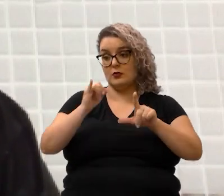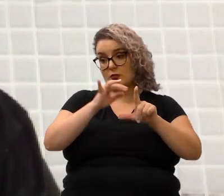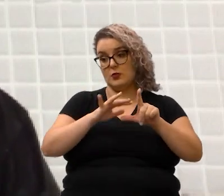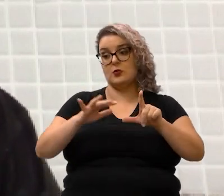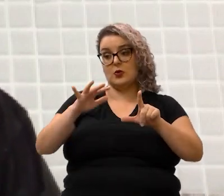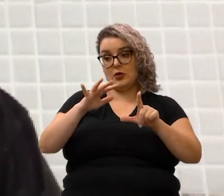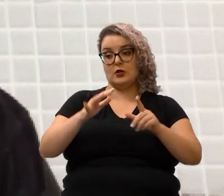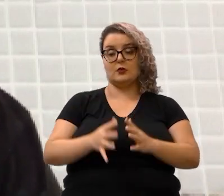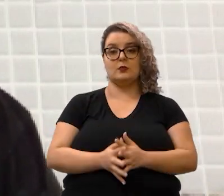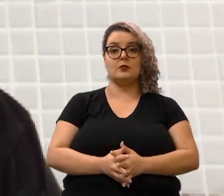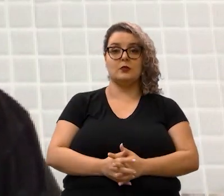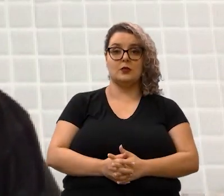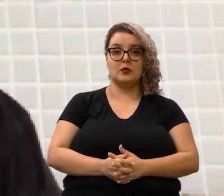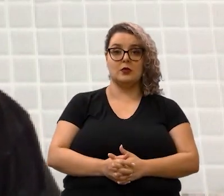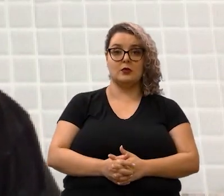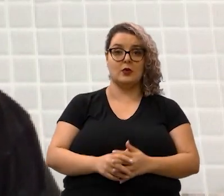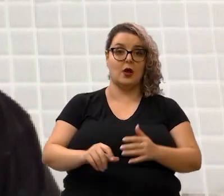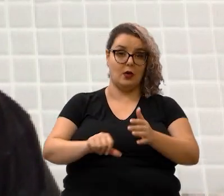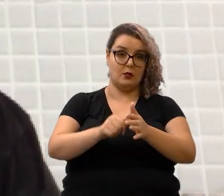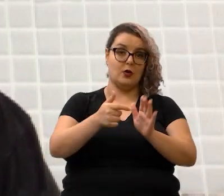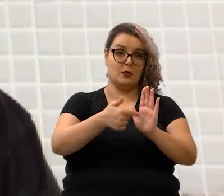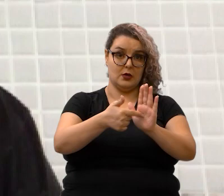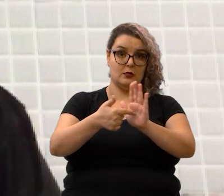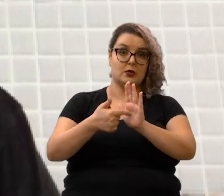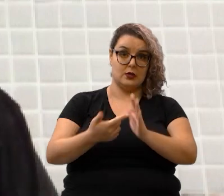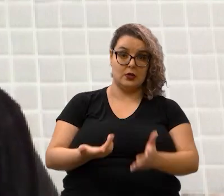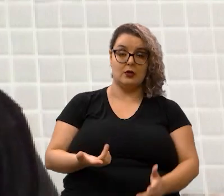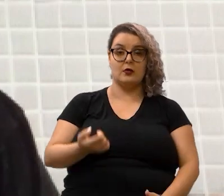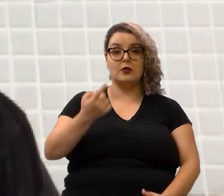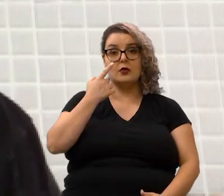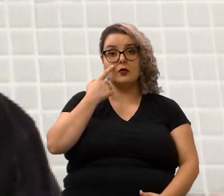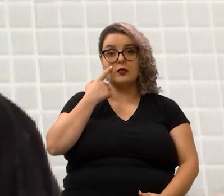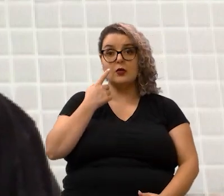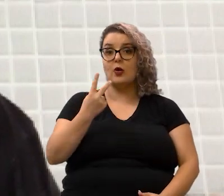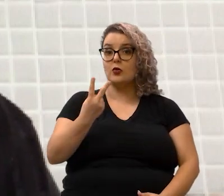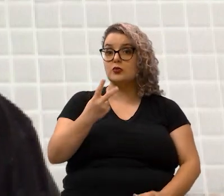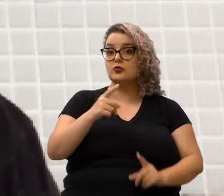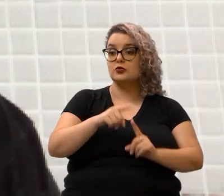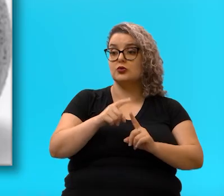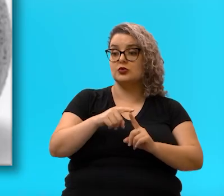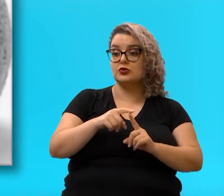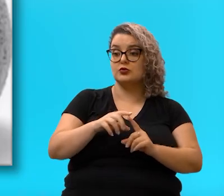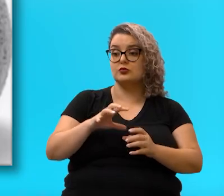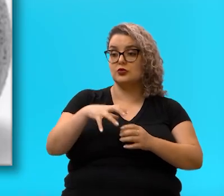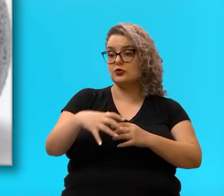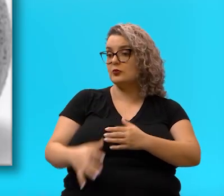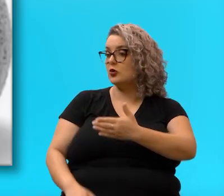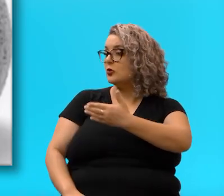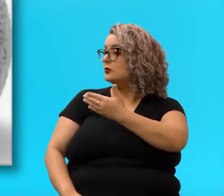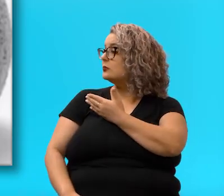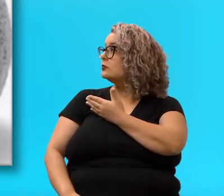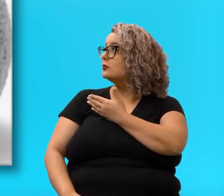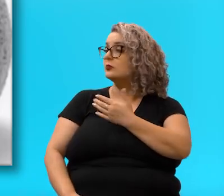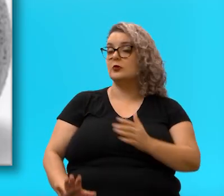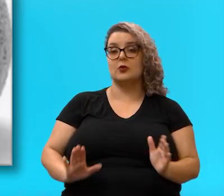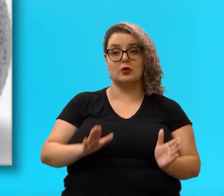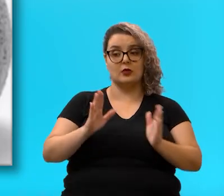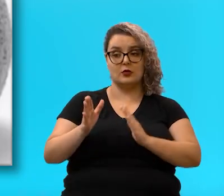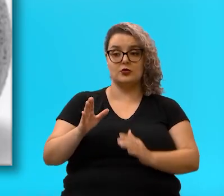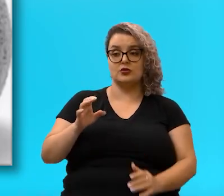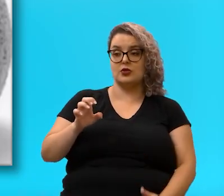imagem aqui, a primeira imagem aqui que nós vamos mostrar, nós vamos ver aí os dois tipos de prótese. De um lado, uma prótese